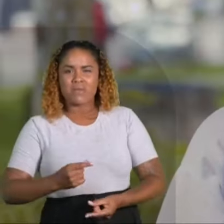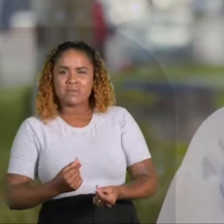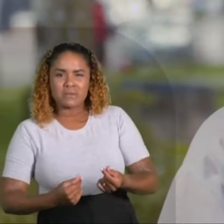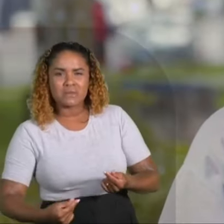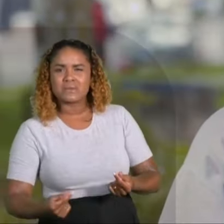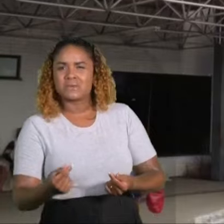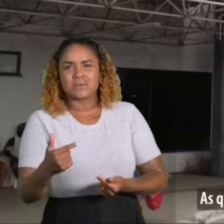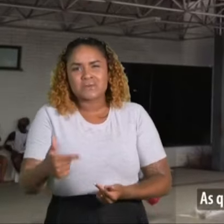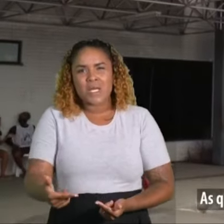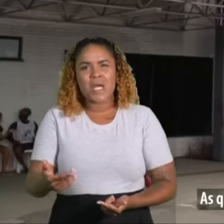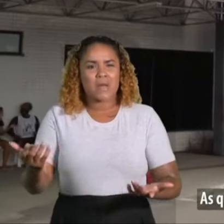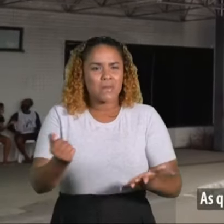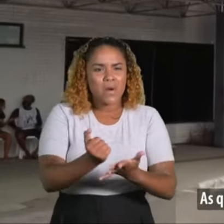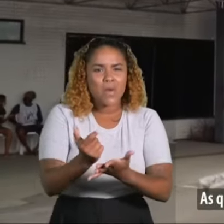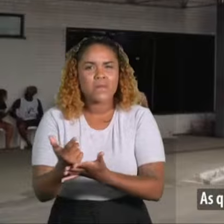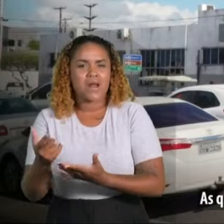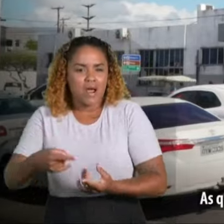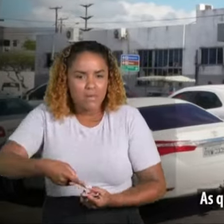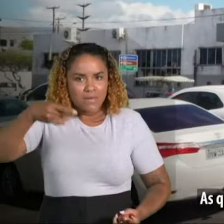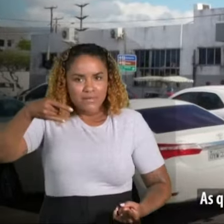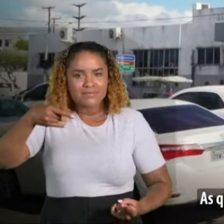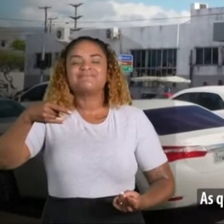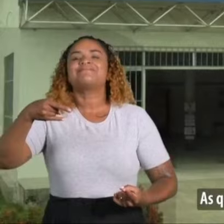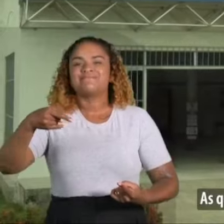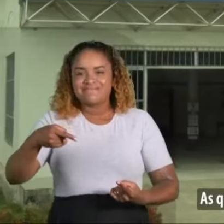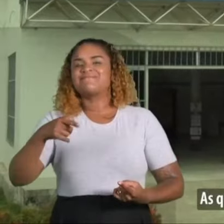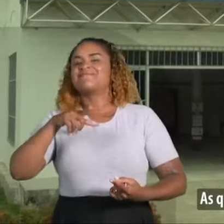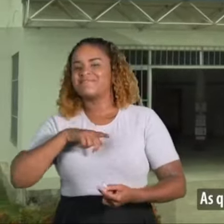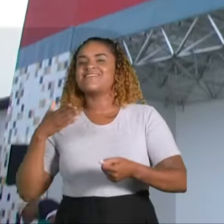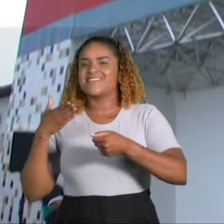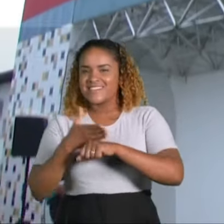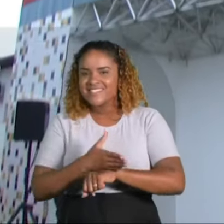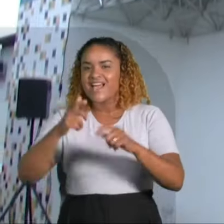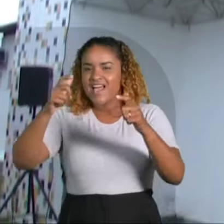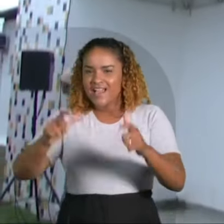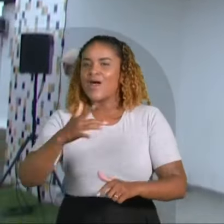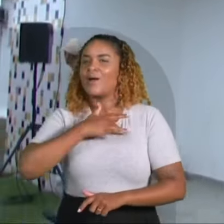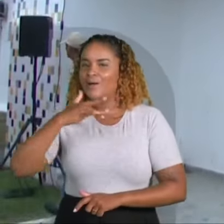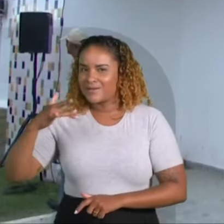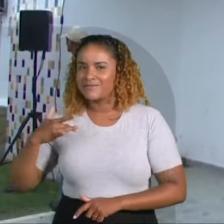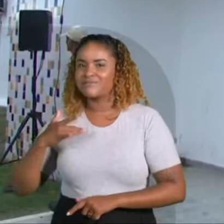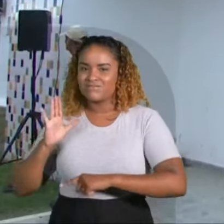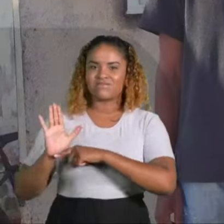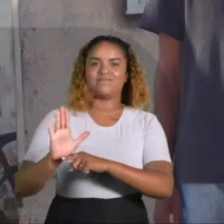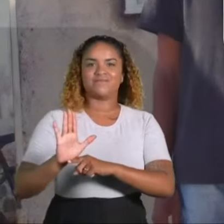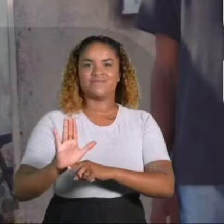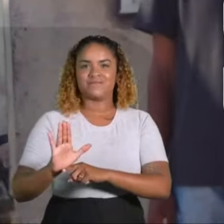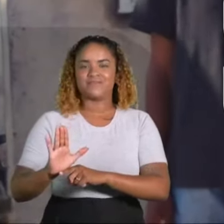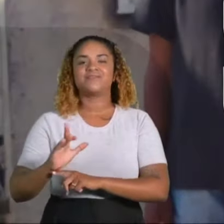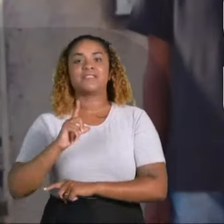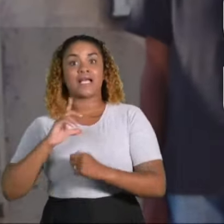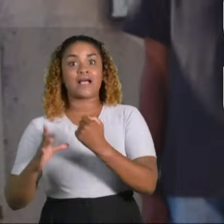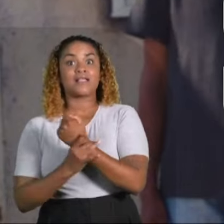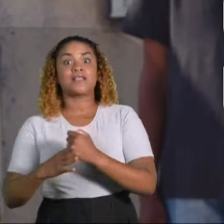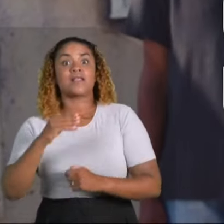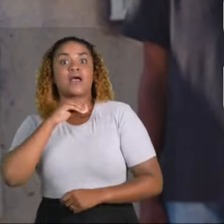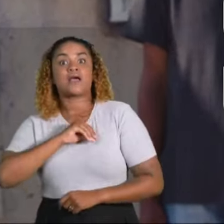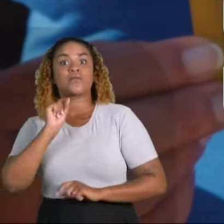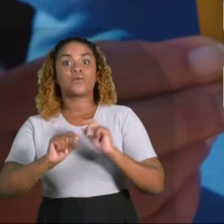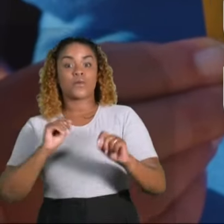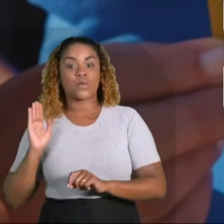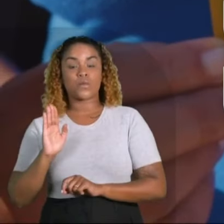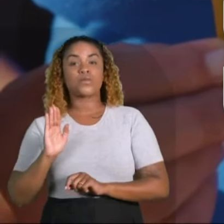adolescentes sergipanas. As que mais precisam vão ter acesso aos absorventes em unidades de saúde. Na garantia da renda